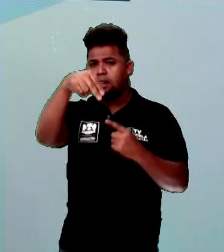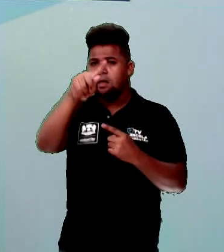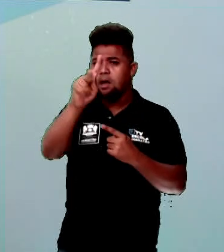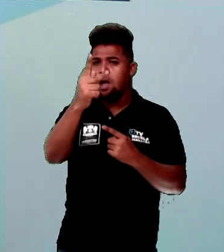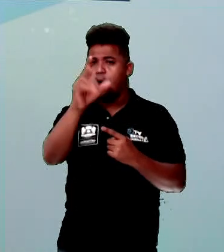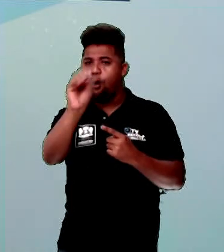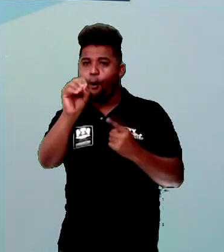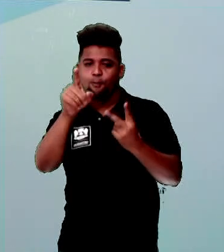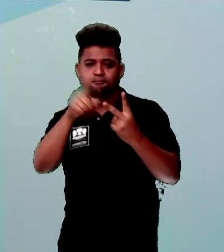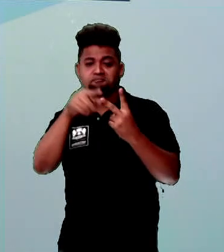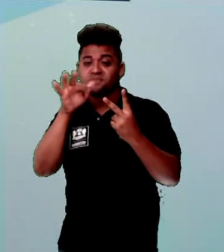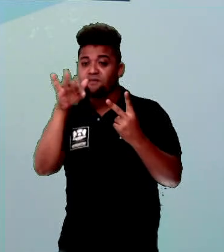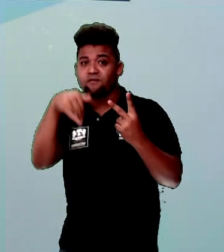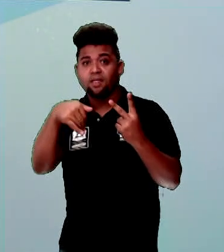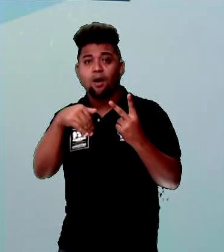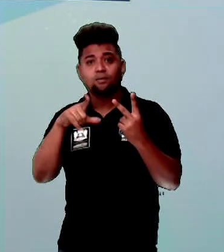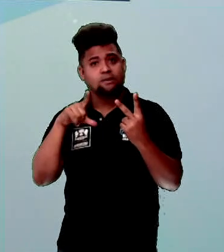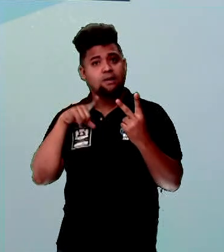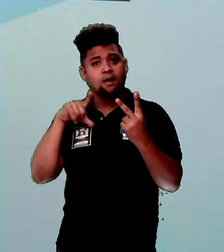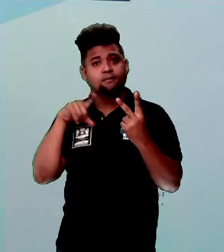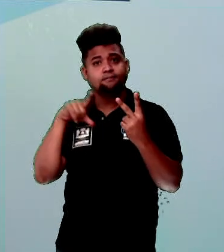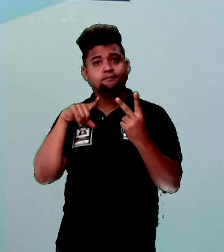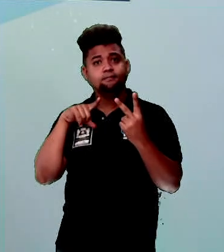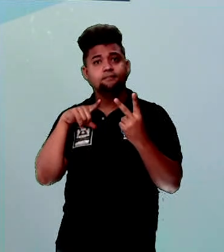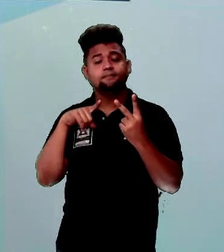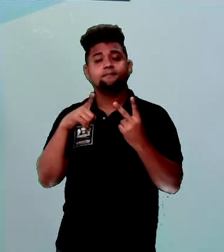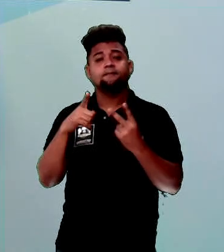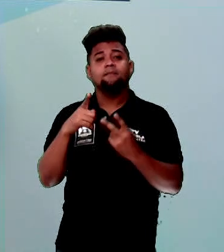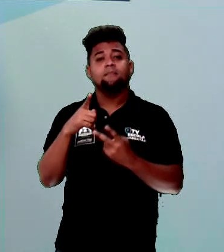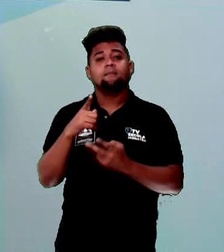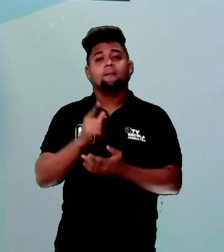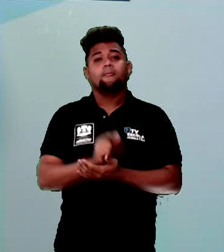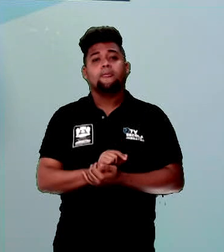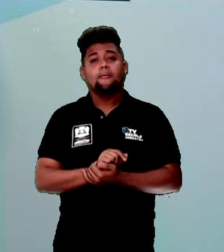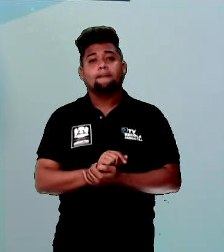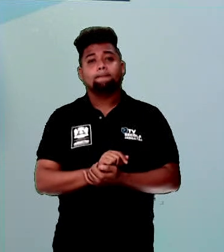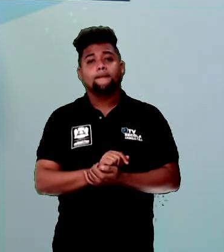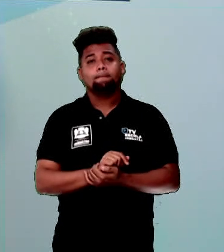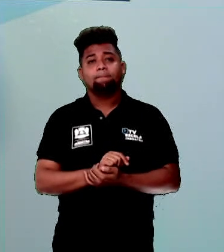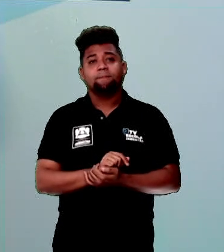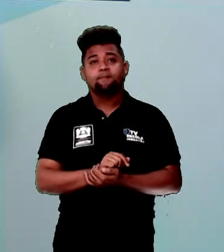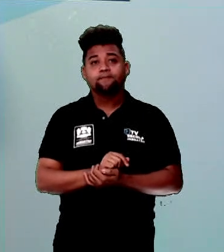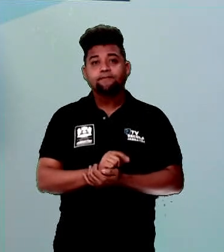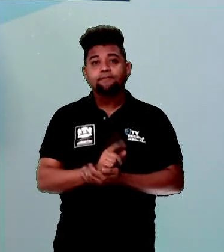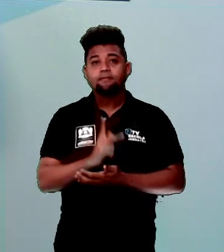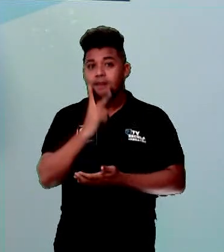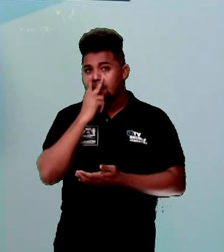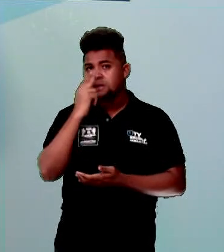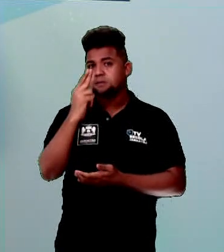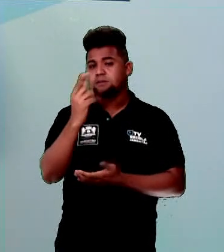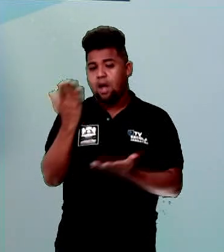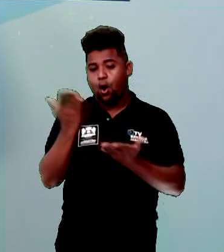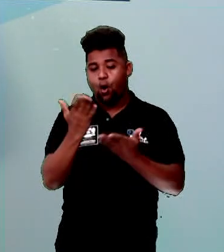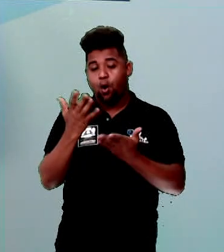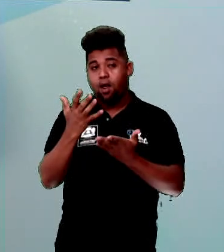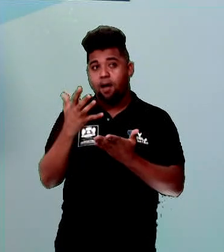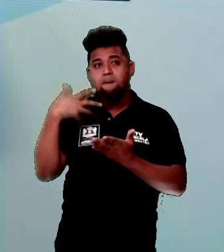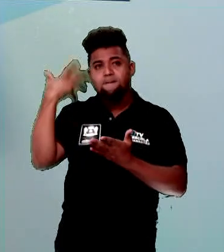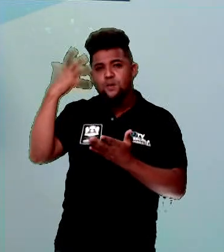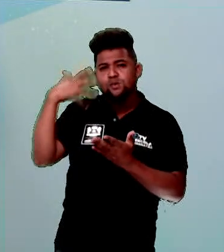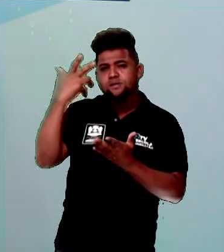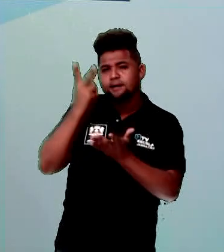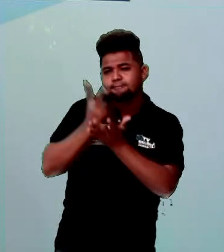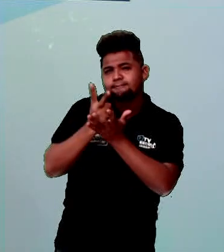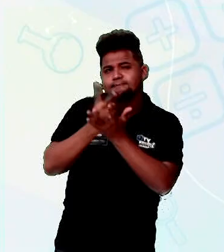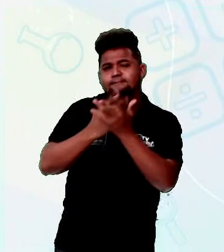É isso que faz com que as palavras sejam tão parecidas. Vamos agora ver outro trecho da música. O